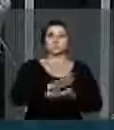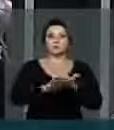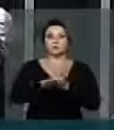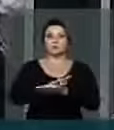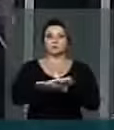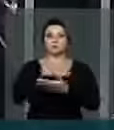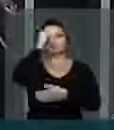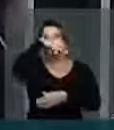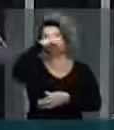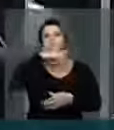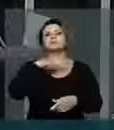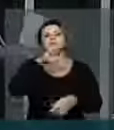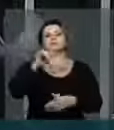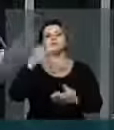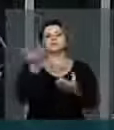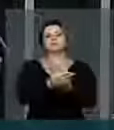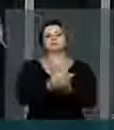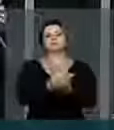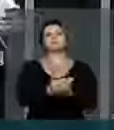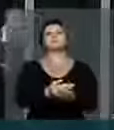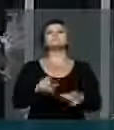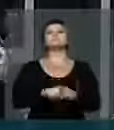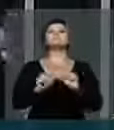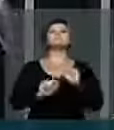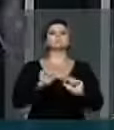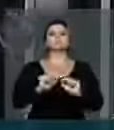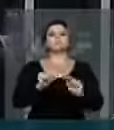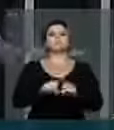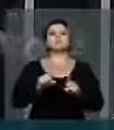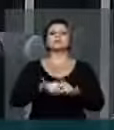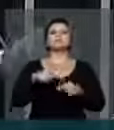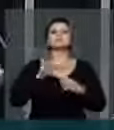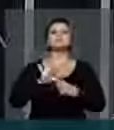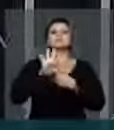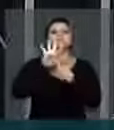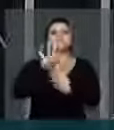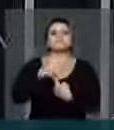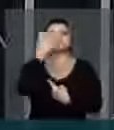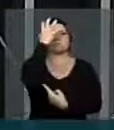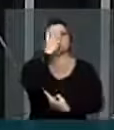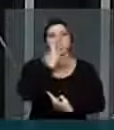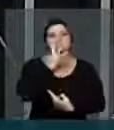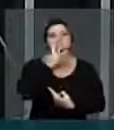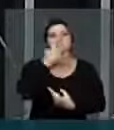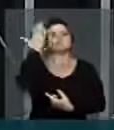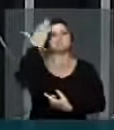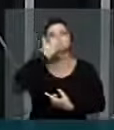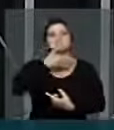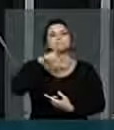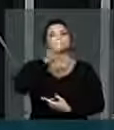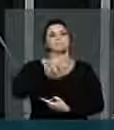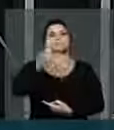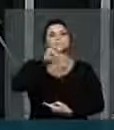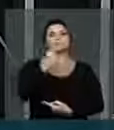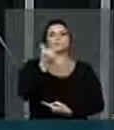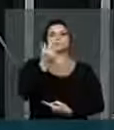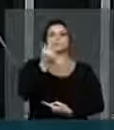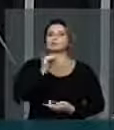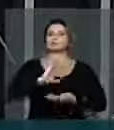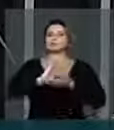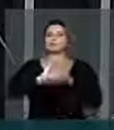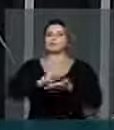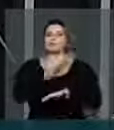é uma questão importantíssima, porque dá a seriedade à execução orçamentária. Um outro